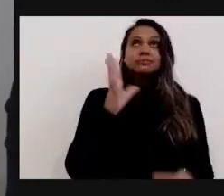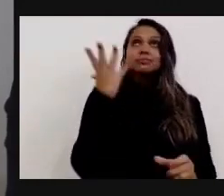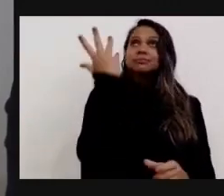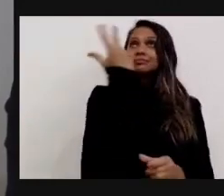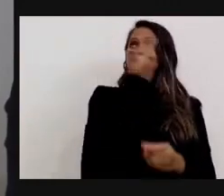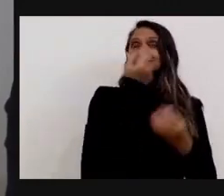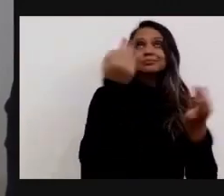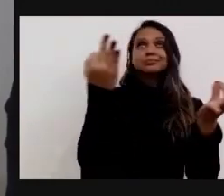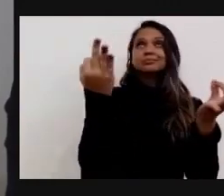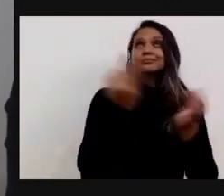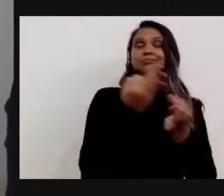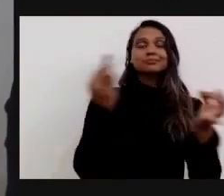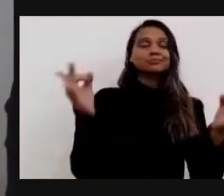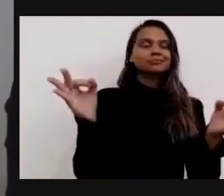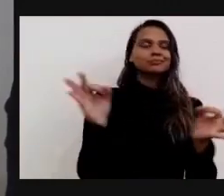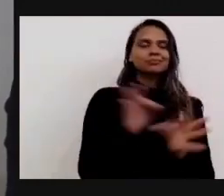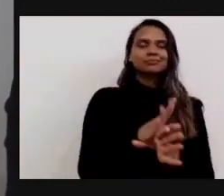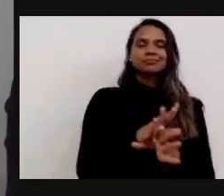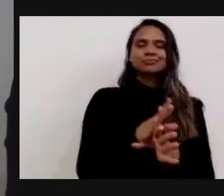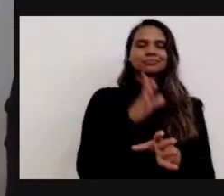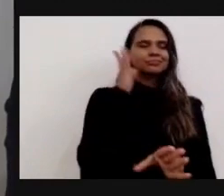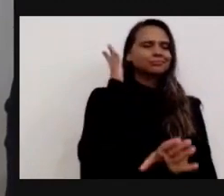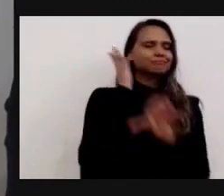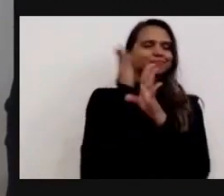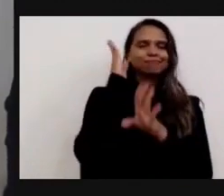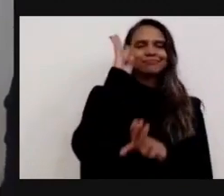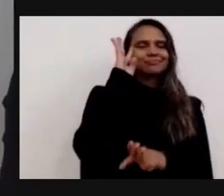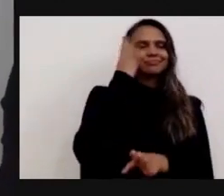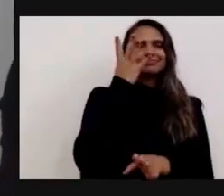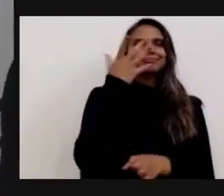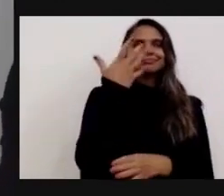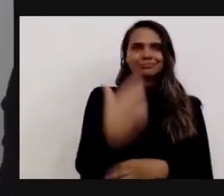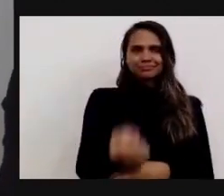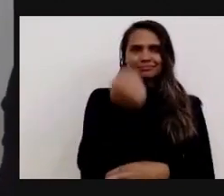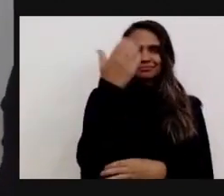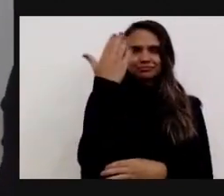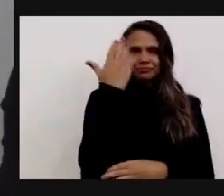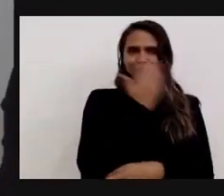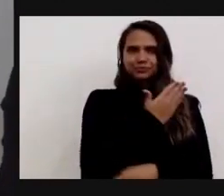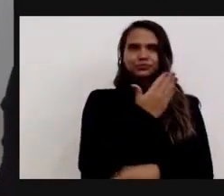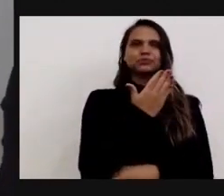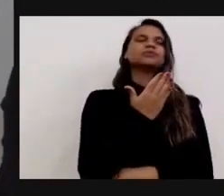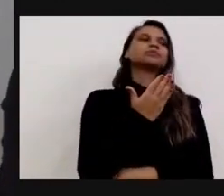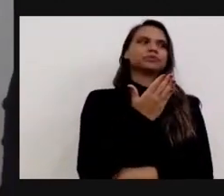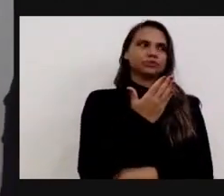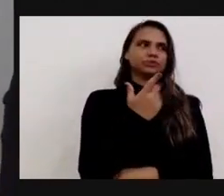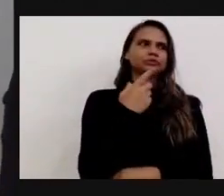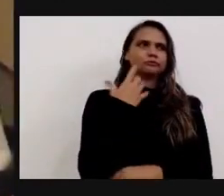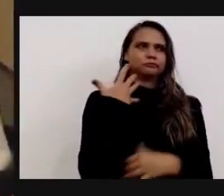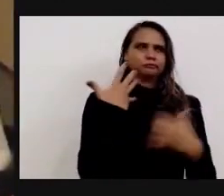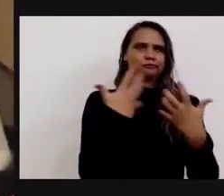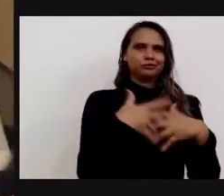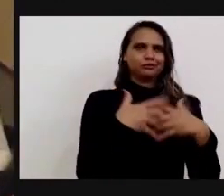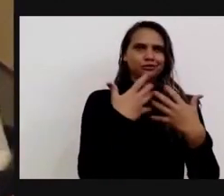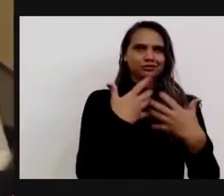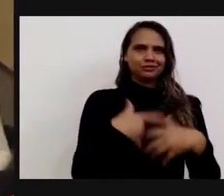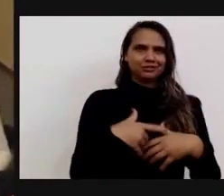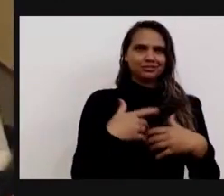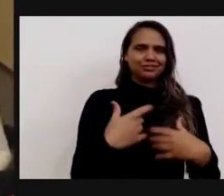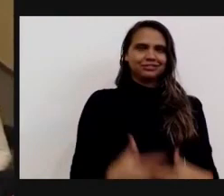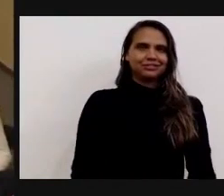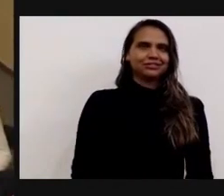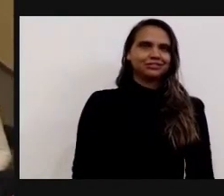Cris a gente fala nossa eu achei uma solução maravilhosa e Vamos provar que ela funciona solução em busca do problema ah tem demais né